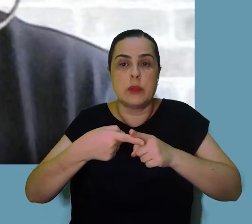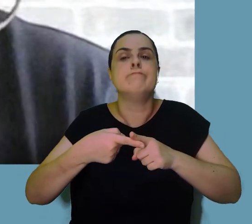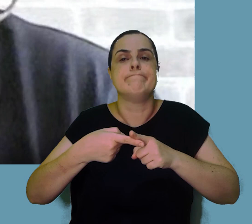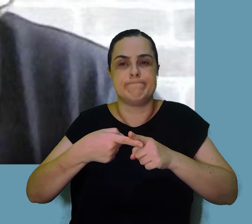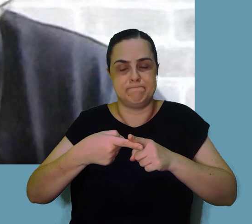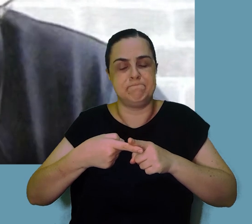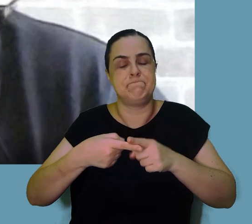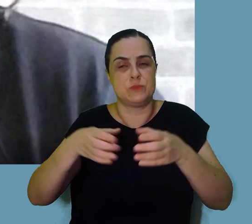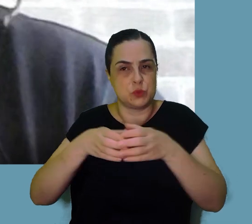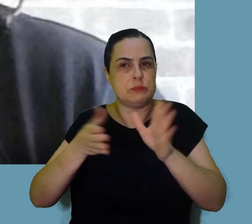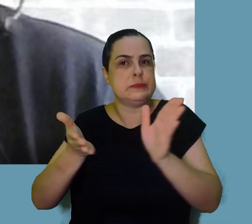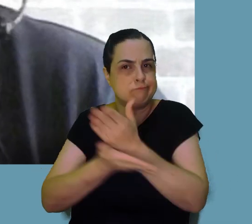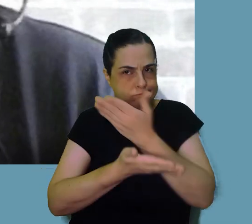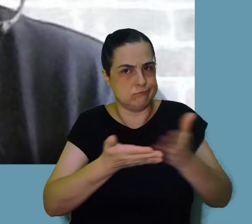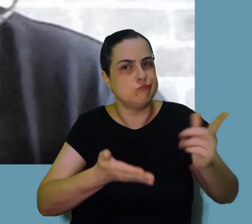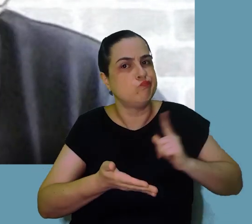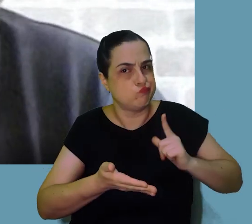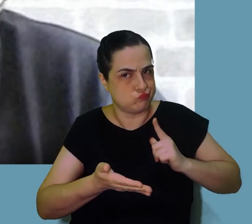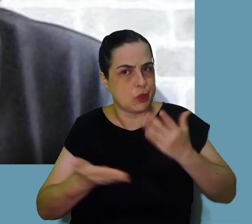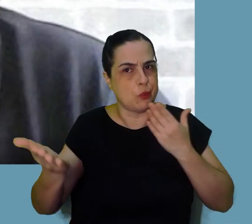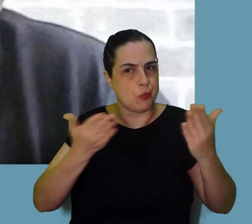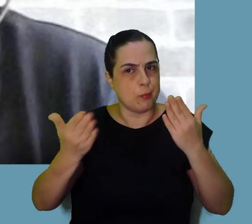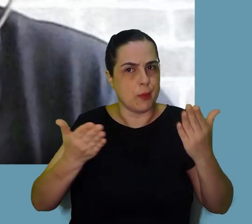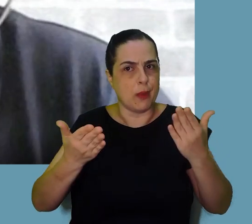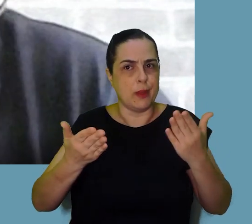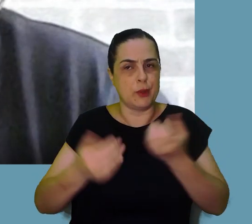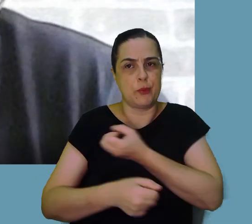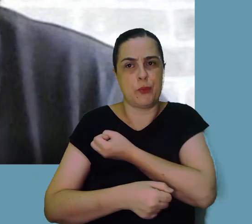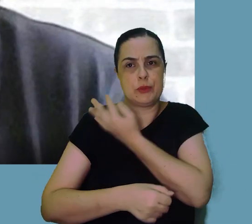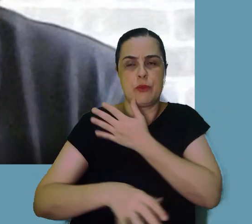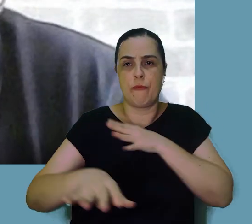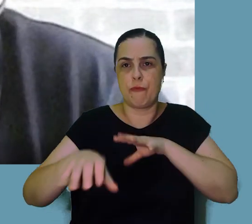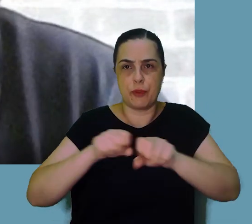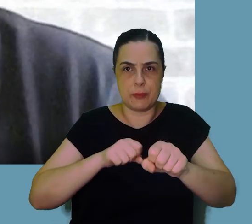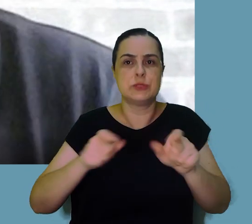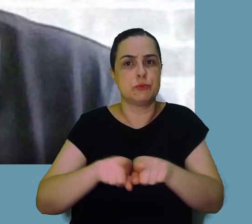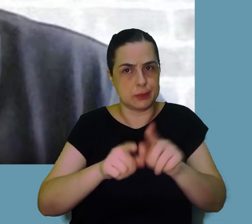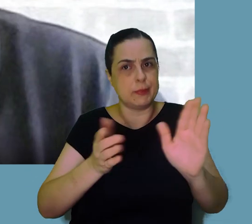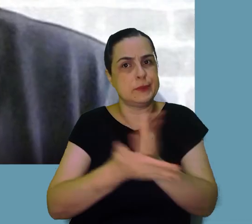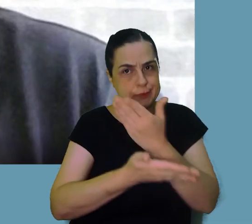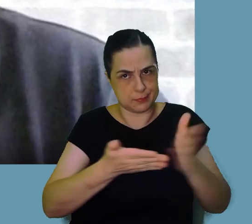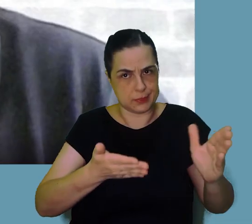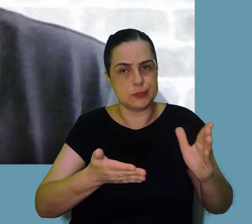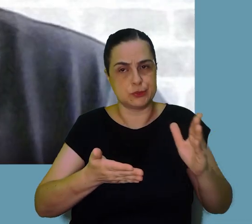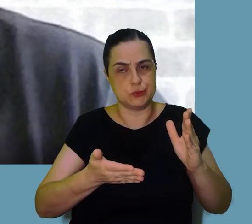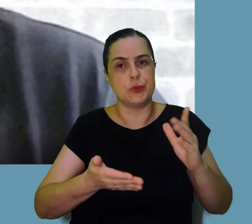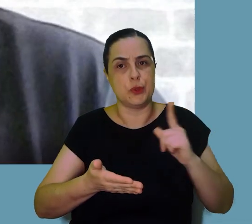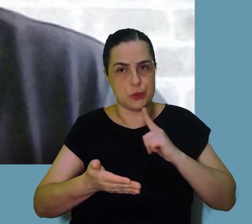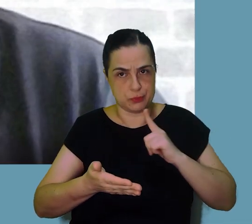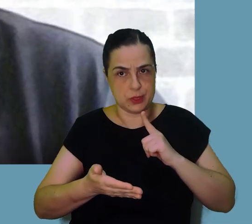da profissão versus escolaridade. E ele acaba revelando que a exclusão máxima em ensino superior